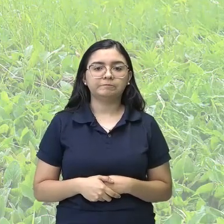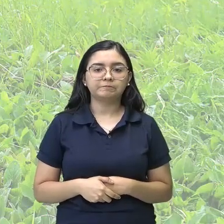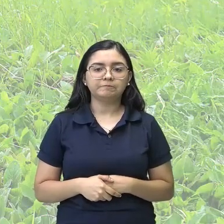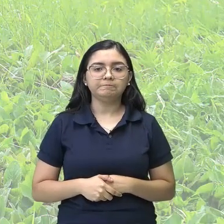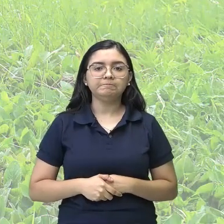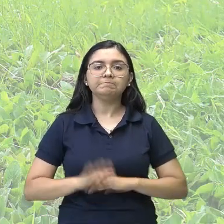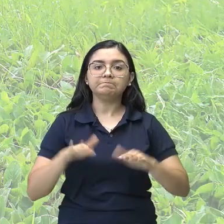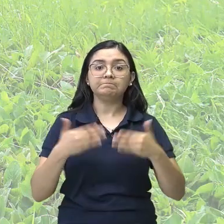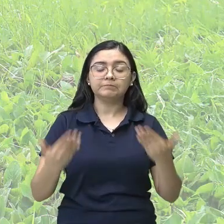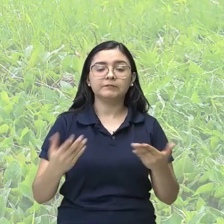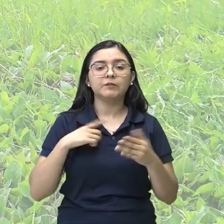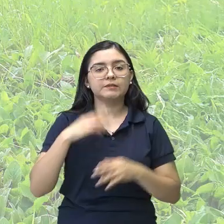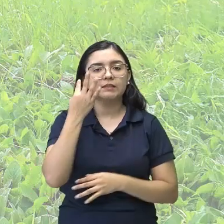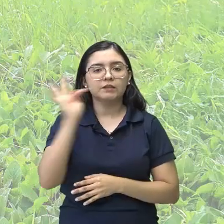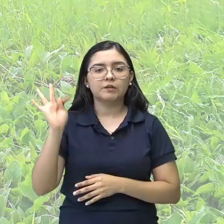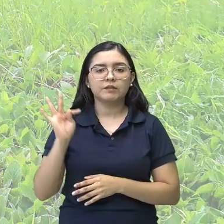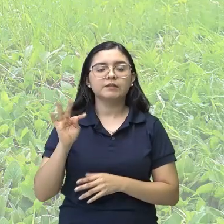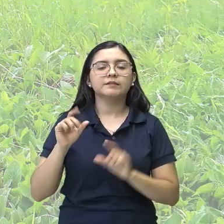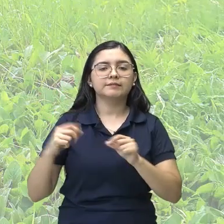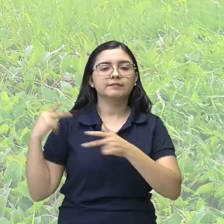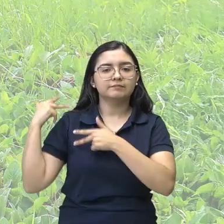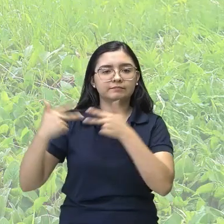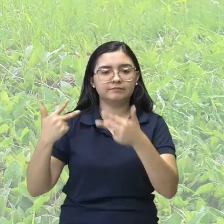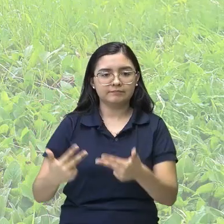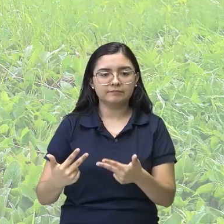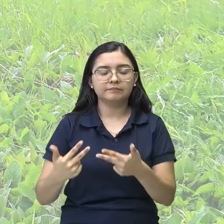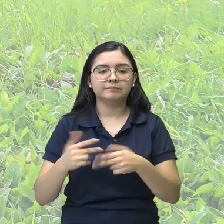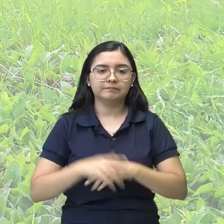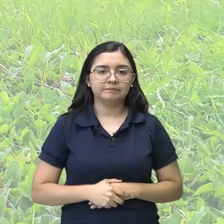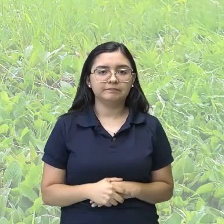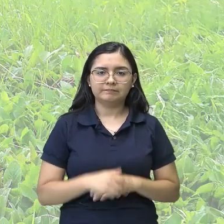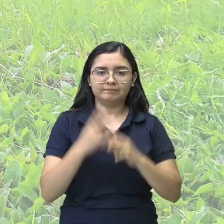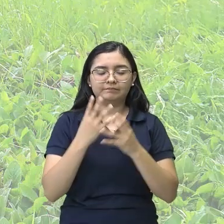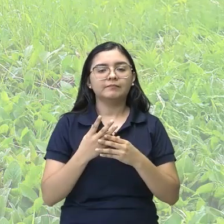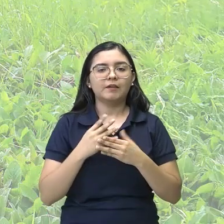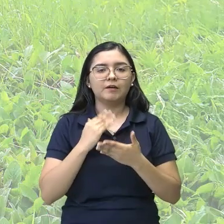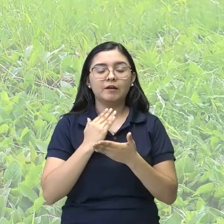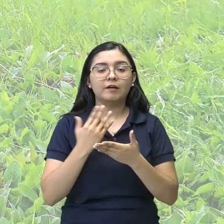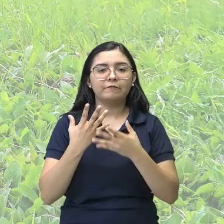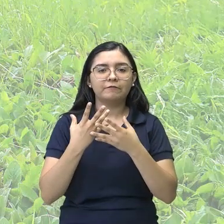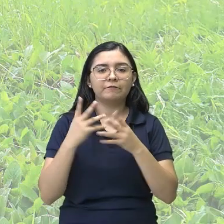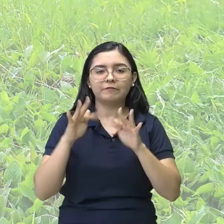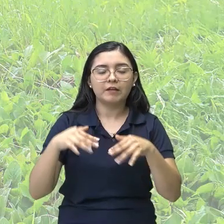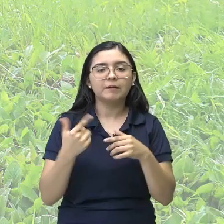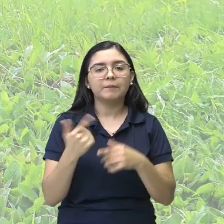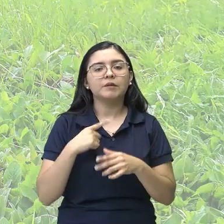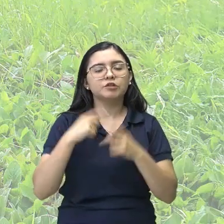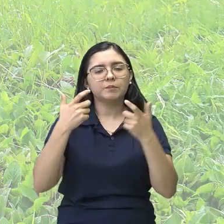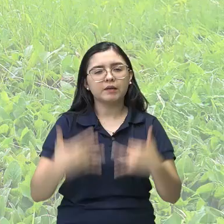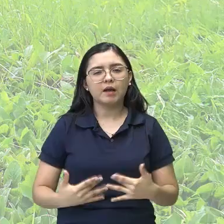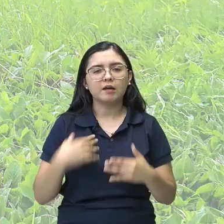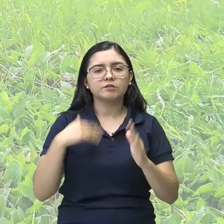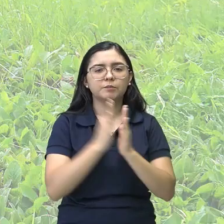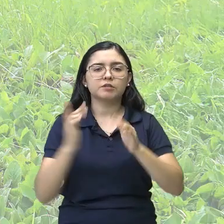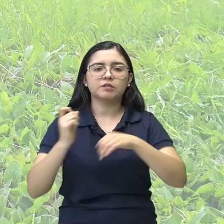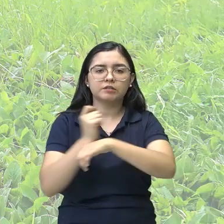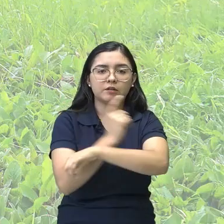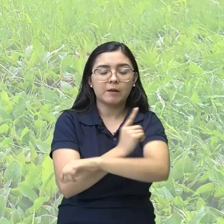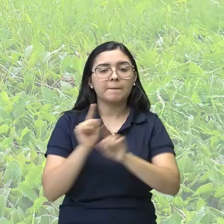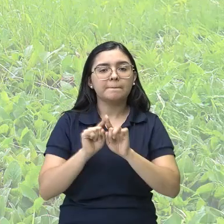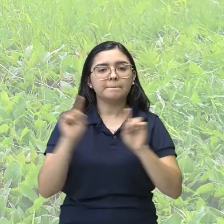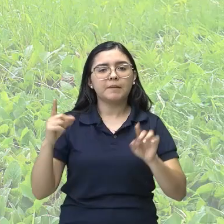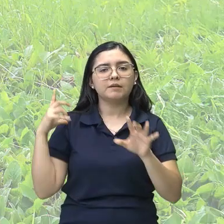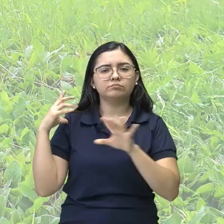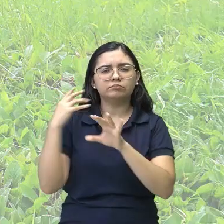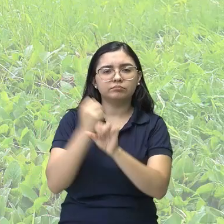Então, a teoria da seleção natural não cai de moda, né, para a gente explicar um pouquinho os processos da evolução. Mas vamos recapitular